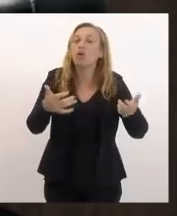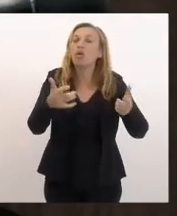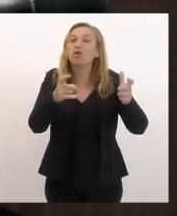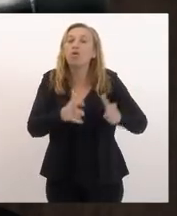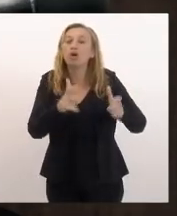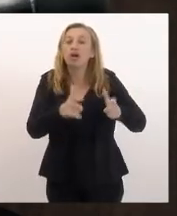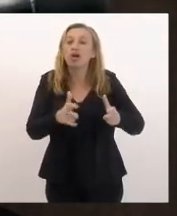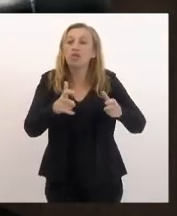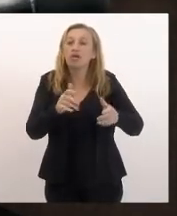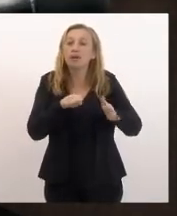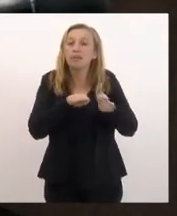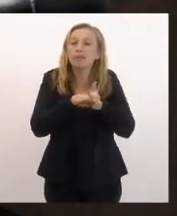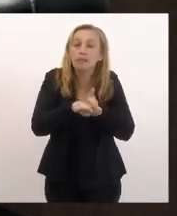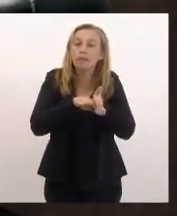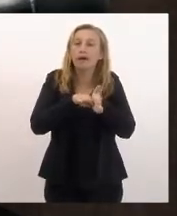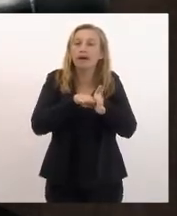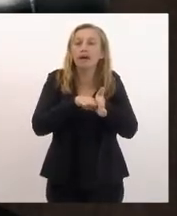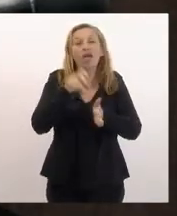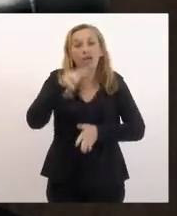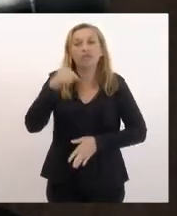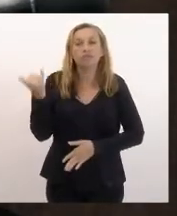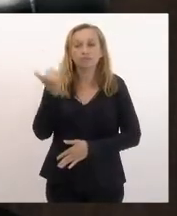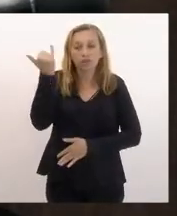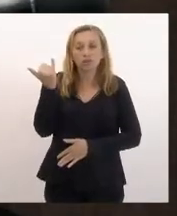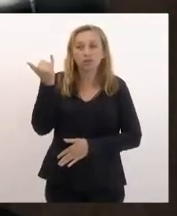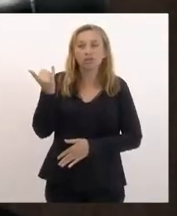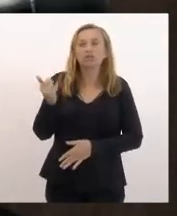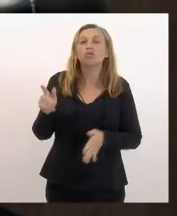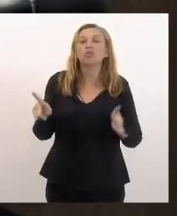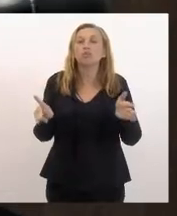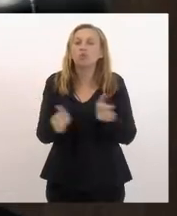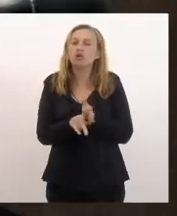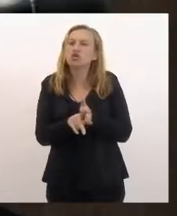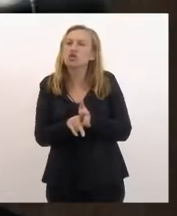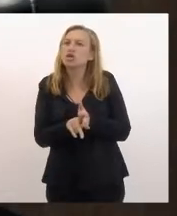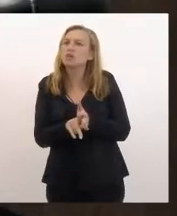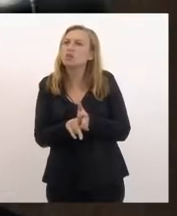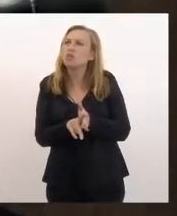vai parar. Então, é muito importante. O projeto